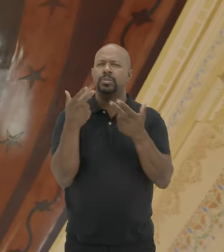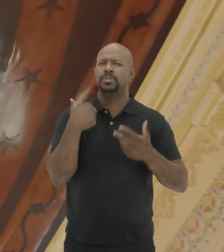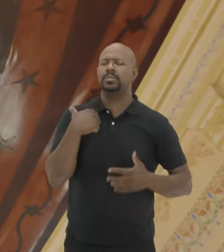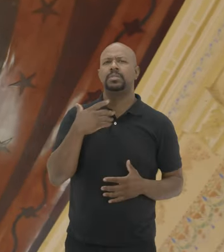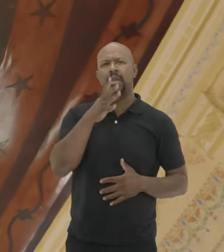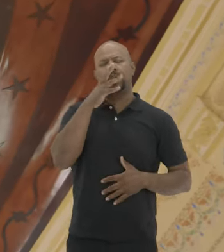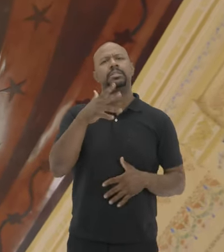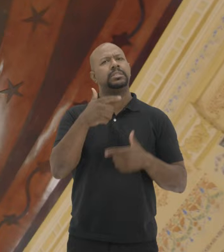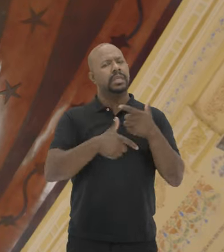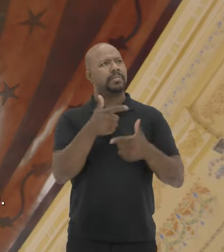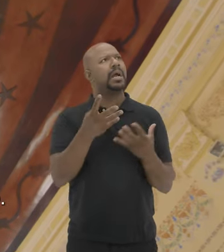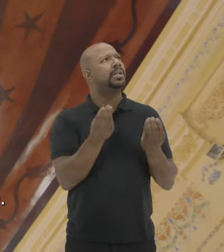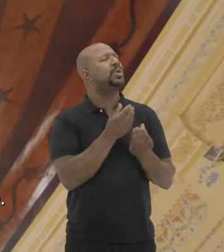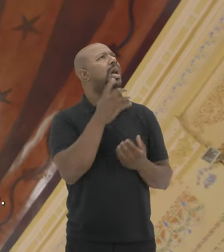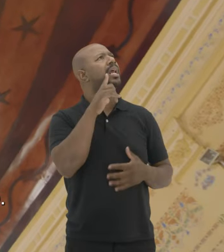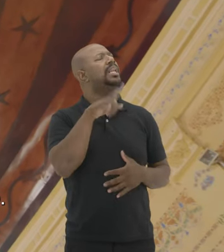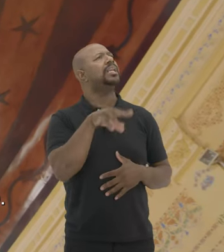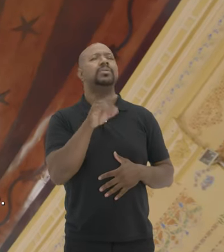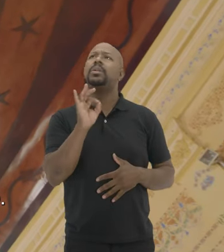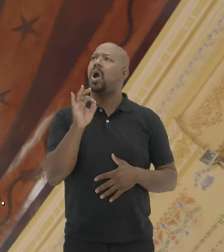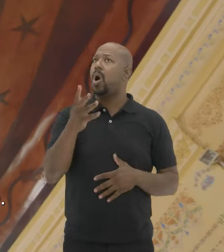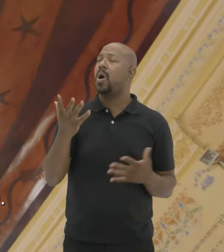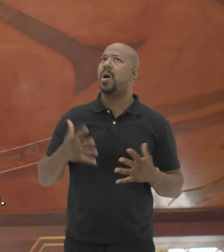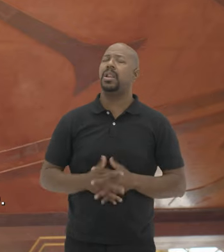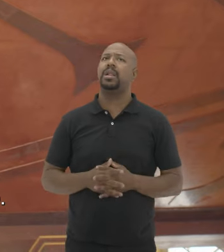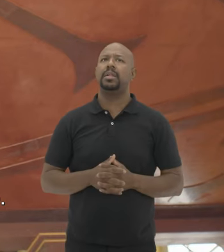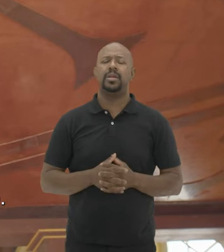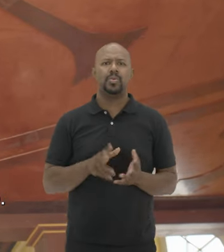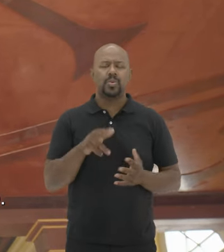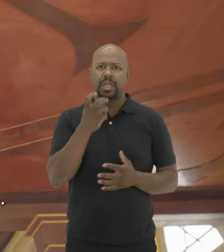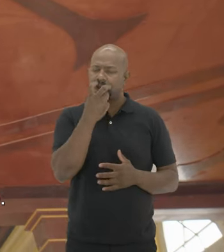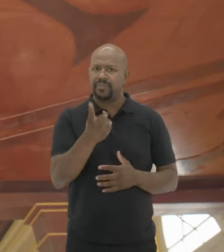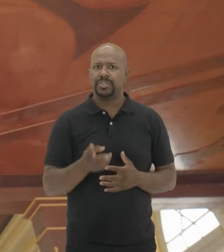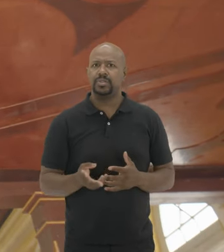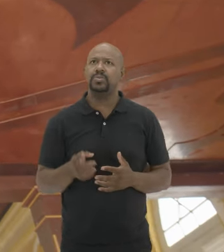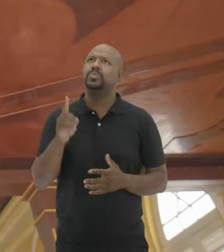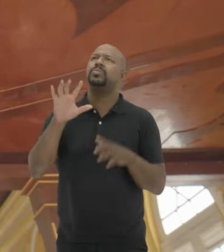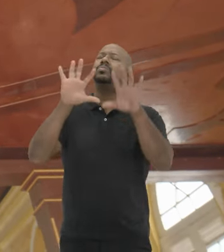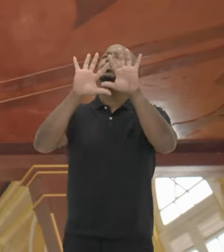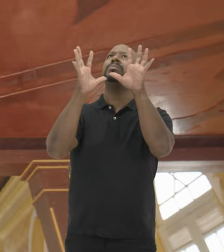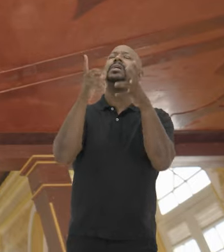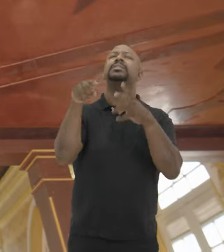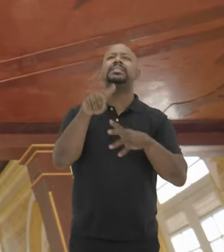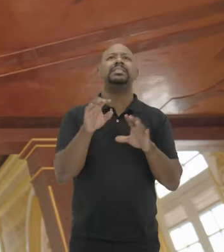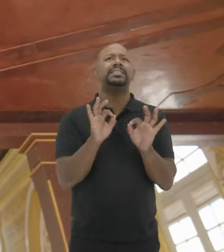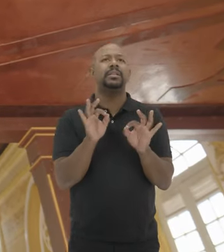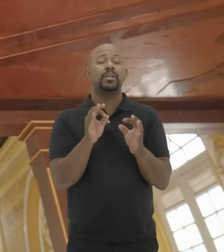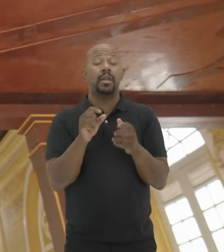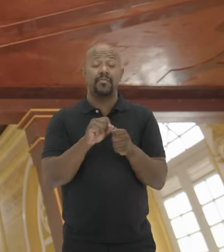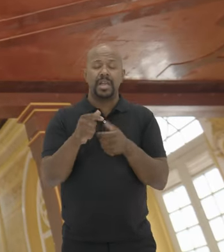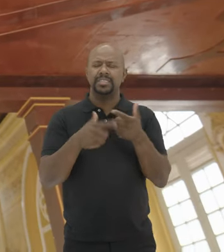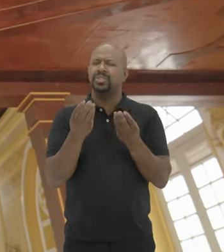fazerem esses trabalhos no... Claro que não. É a primeira vez que eu tô vendo. É. Eu nunca tinha visto. No teto, o mais comum